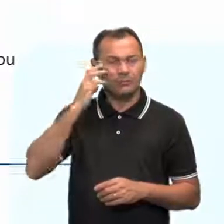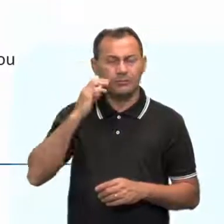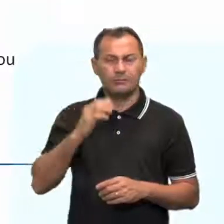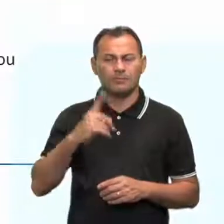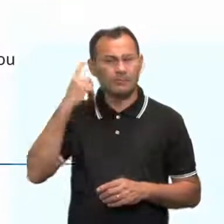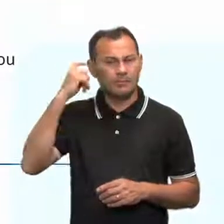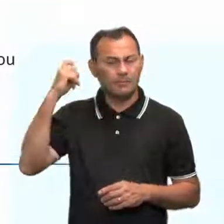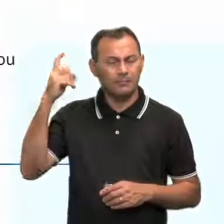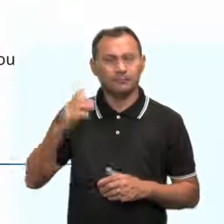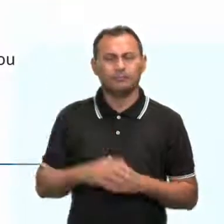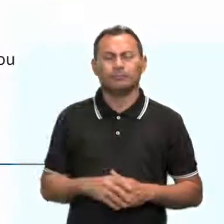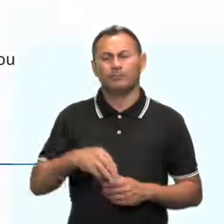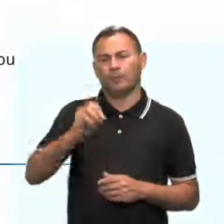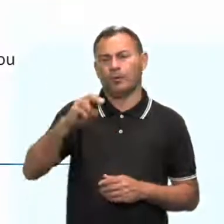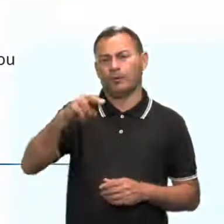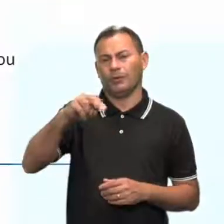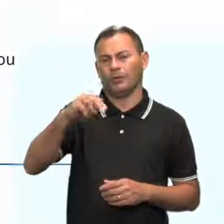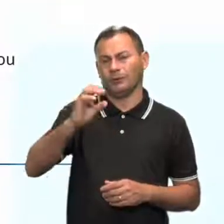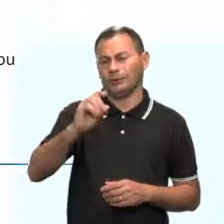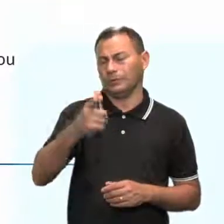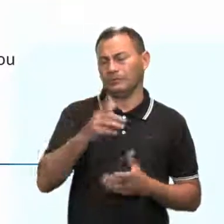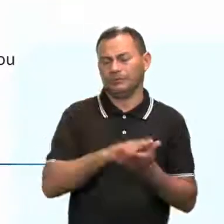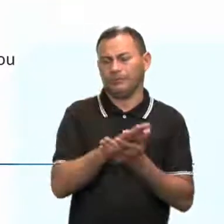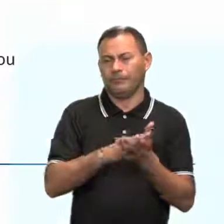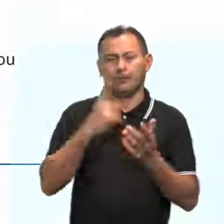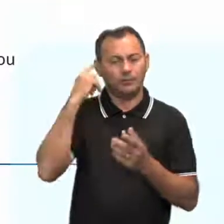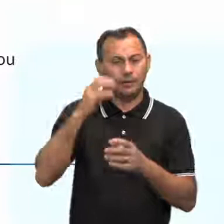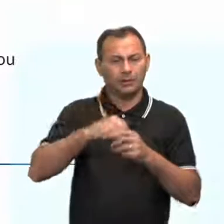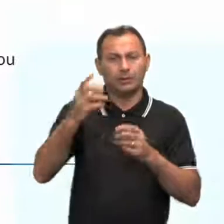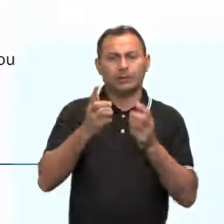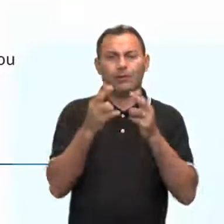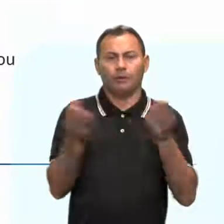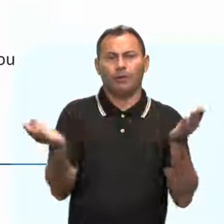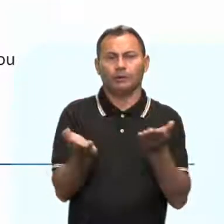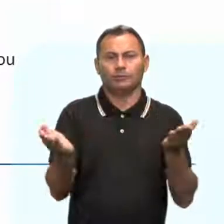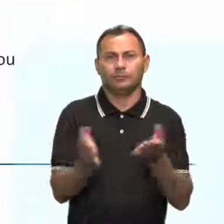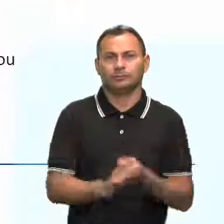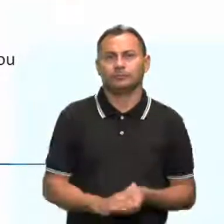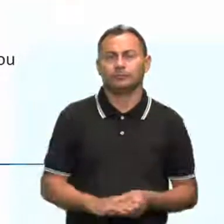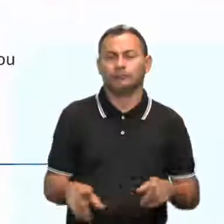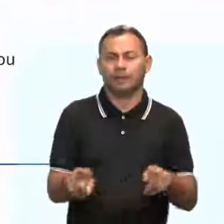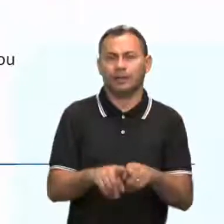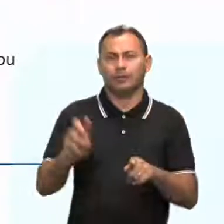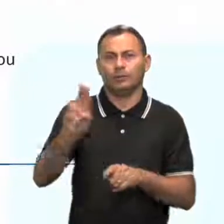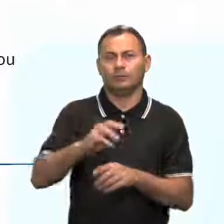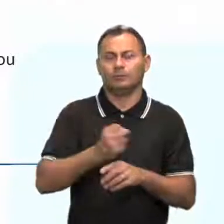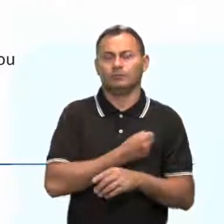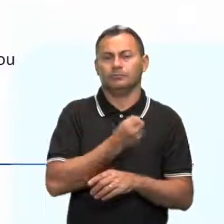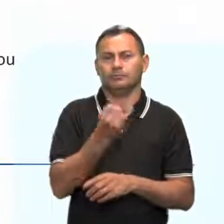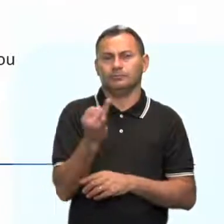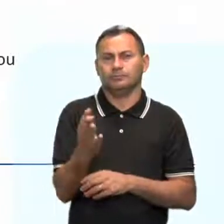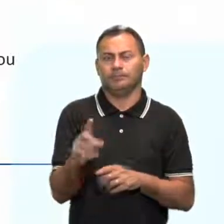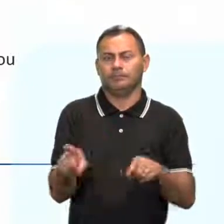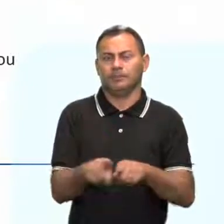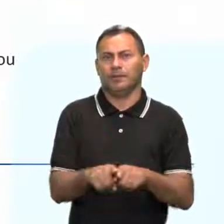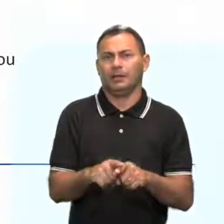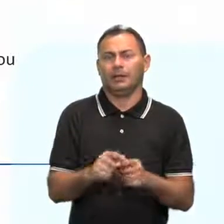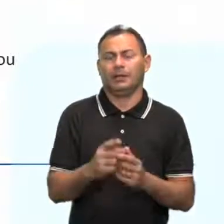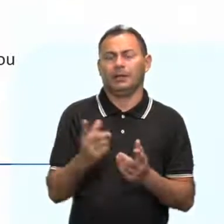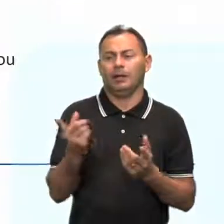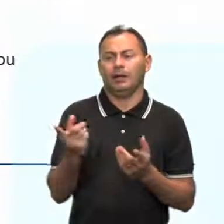era mono, você não tinha o som estéreo igual tem hoje em dia, e ele também utiliza a multiplexação.